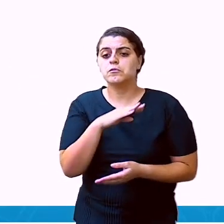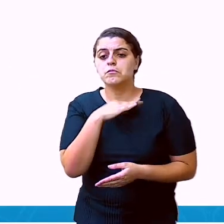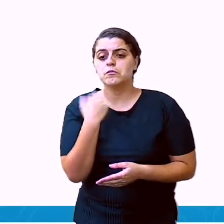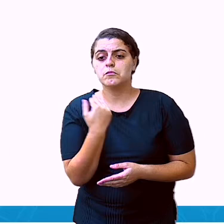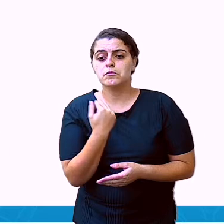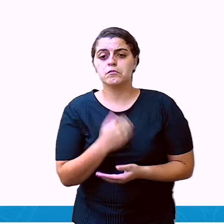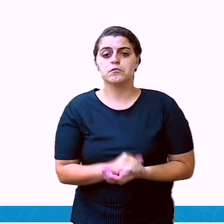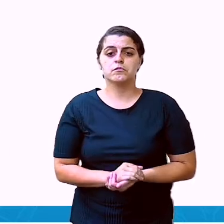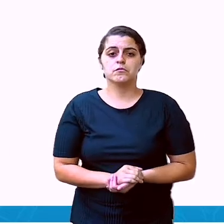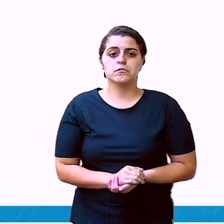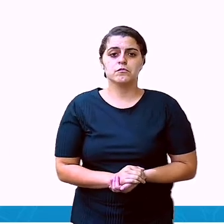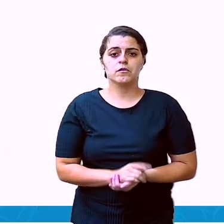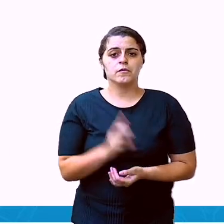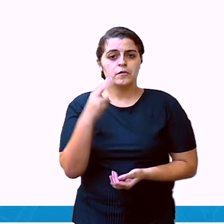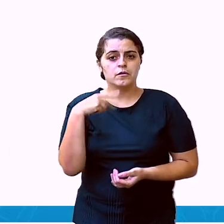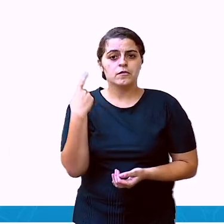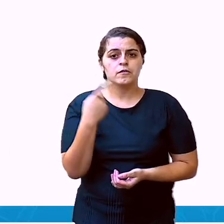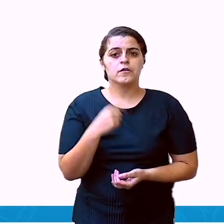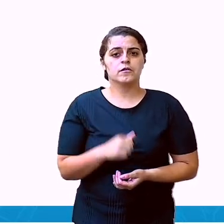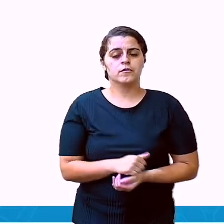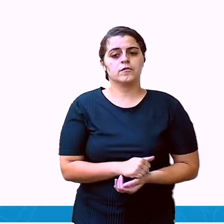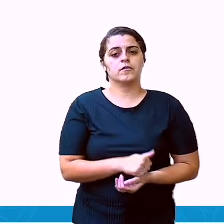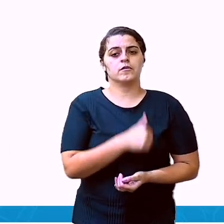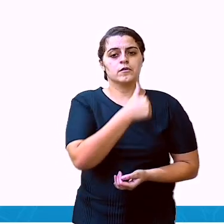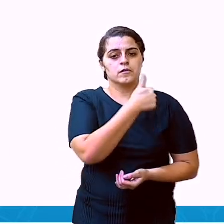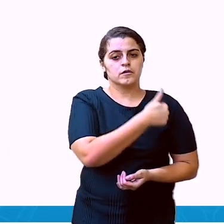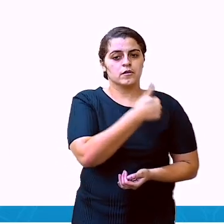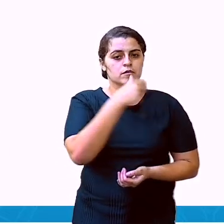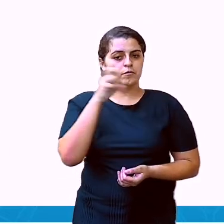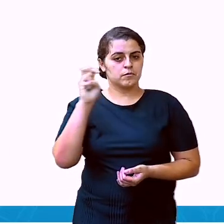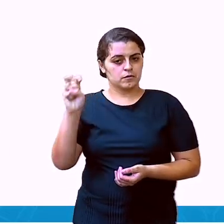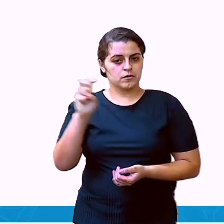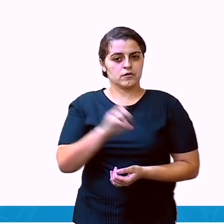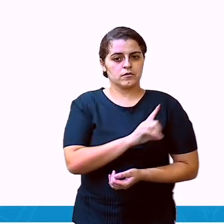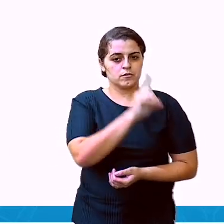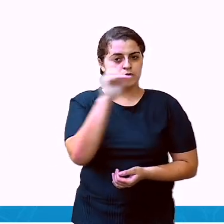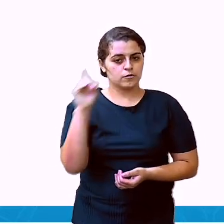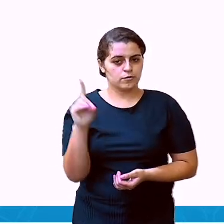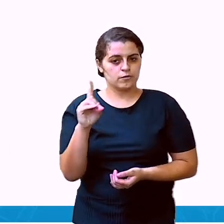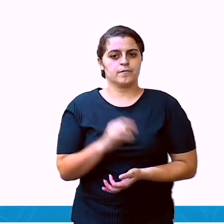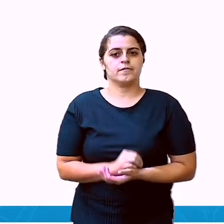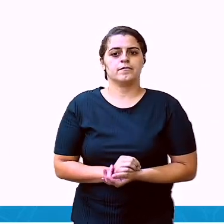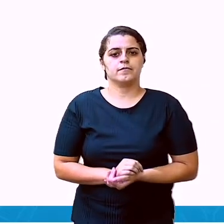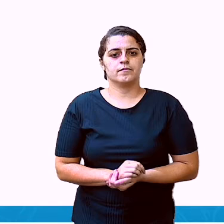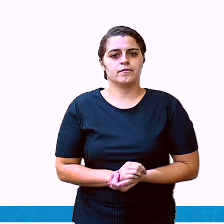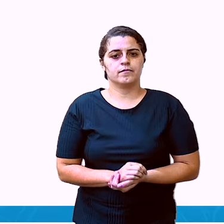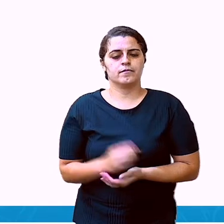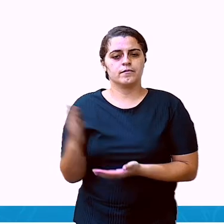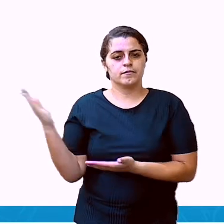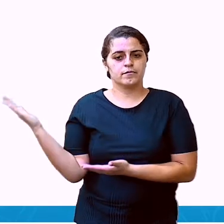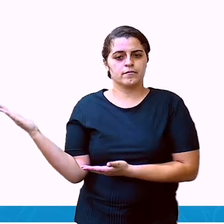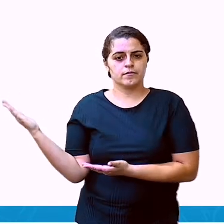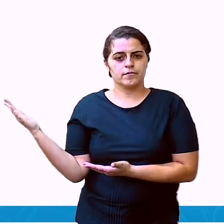morrer. Vamos ver agora no 15º dia.